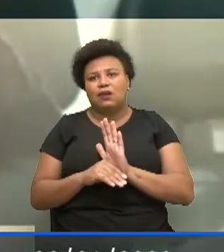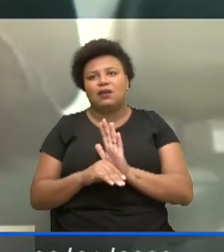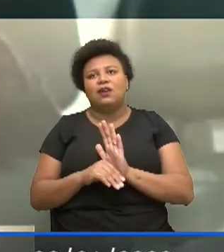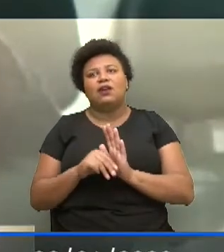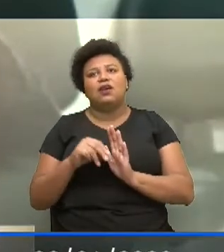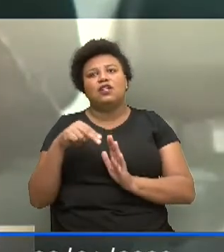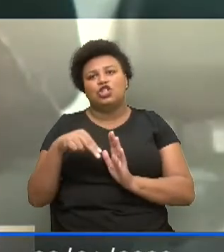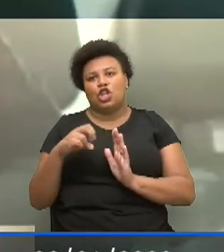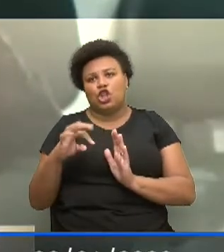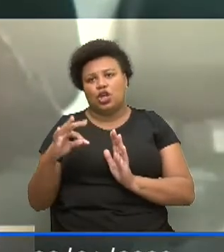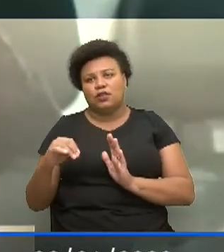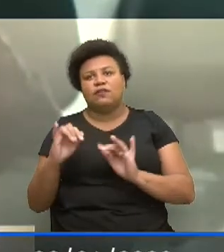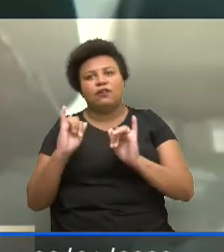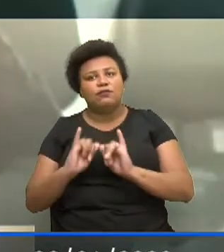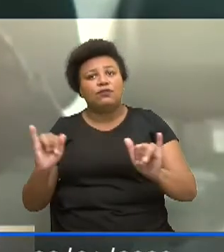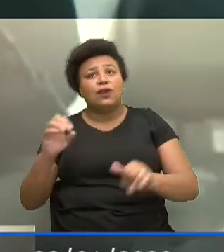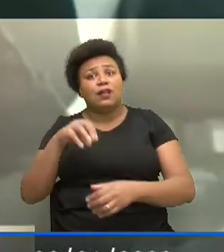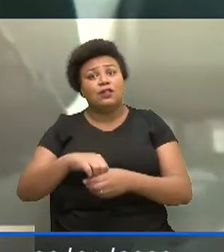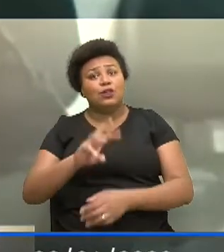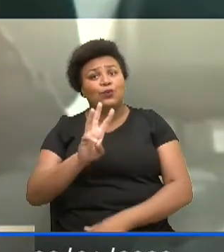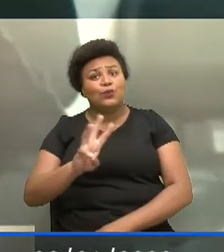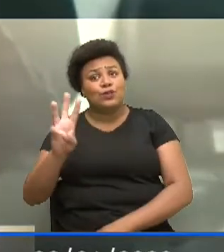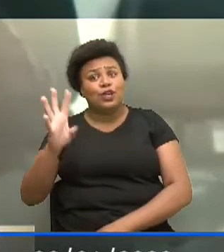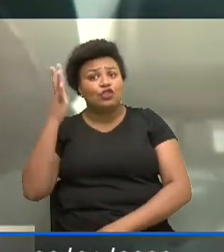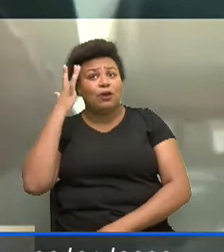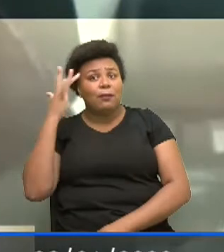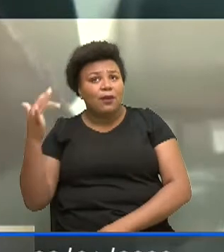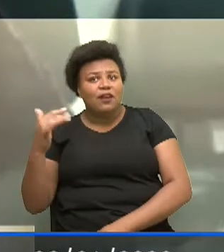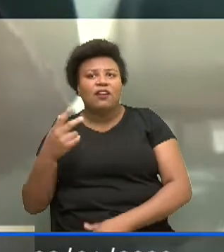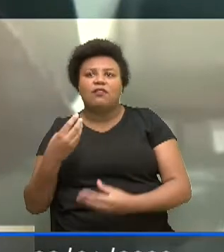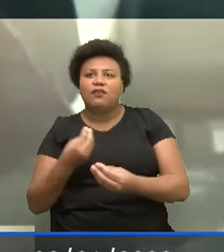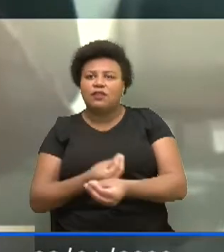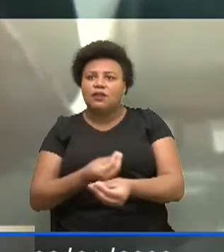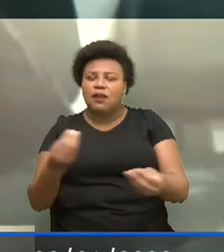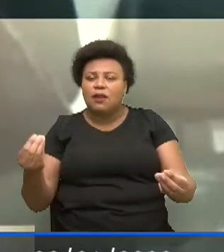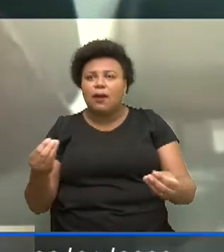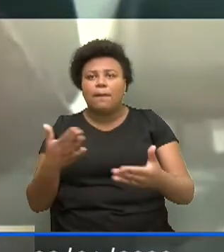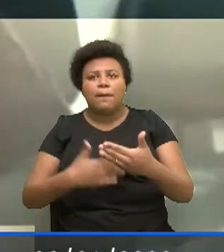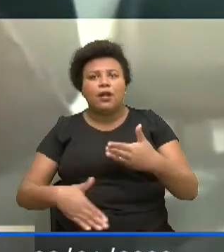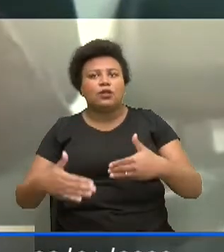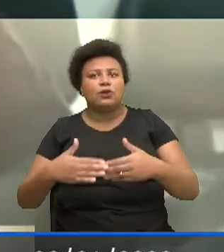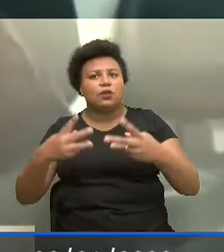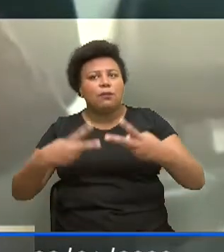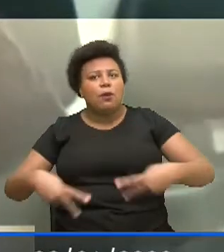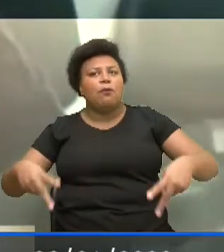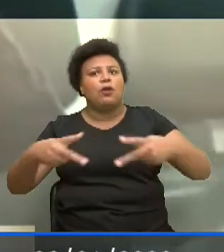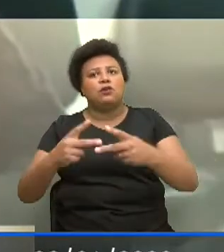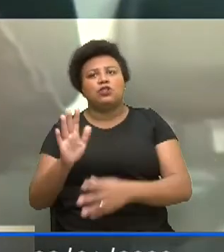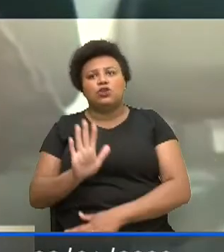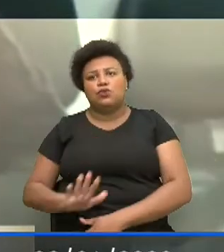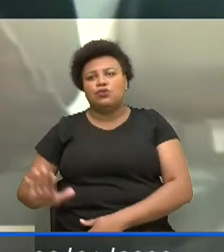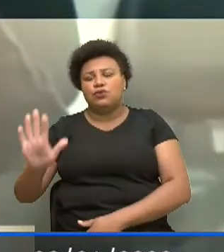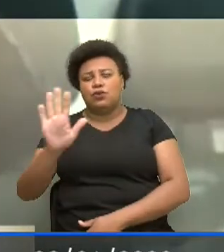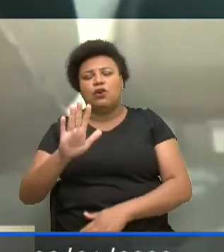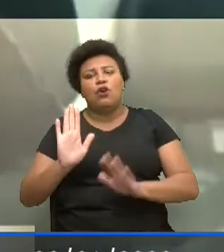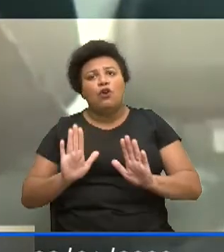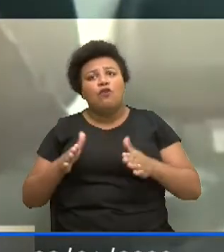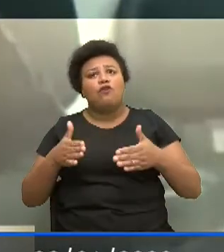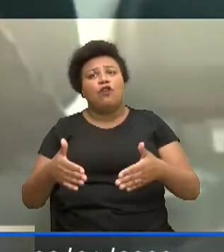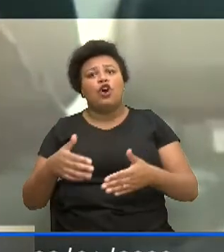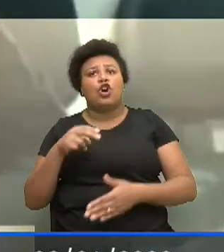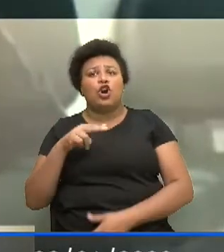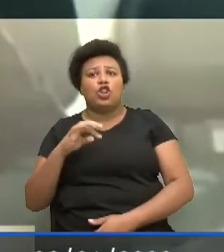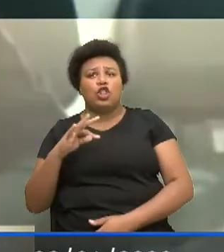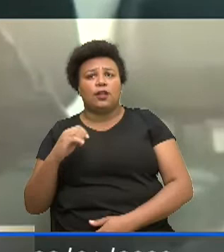já a partir de amanhã e disponibilizada para todos, né, e para a população de uma maneira geral. Ela está direcionada na nota